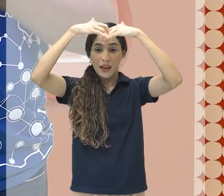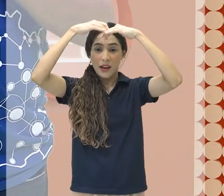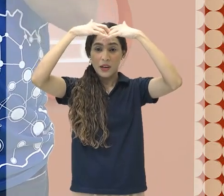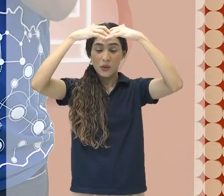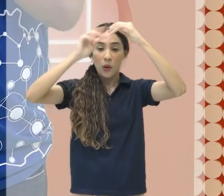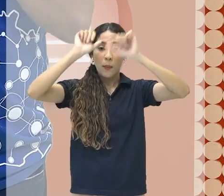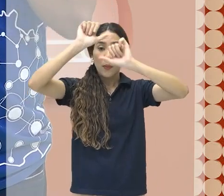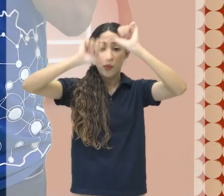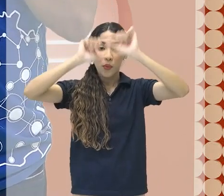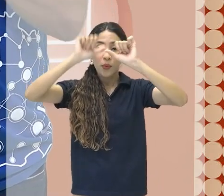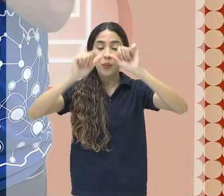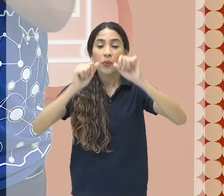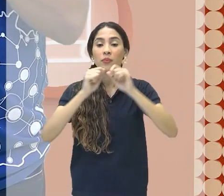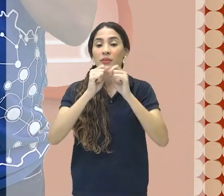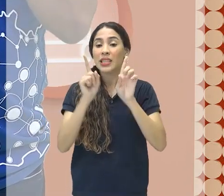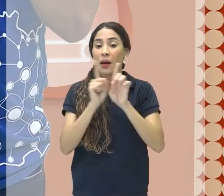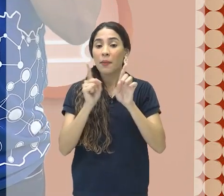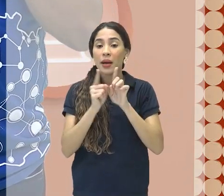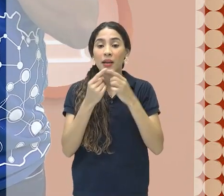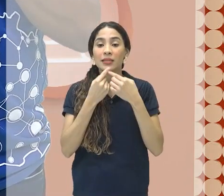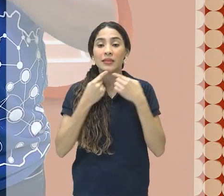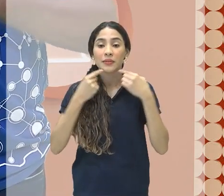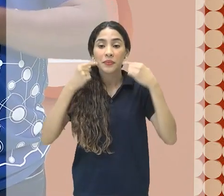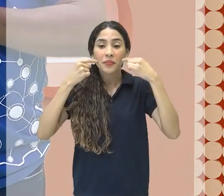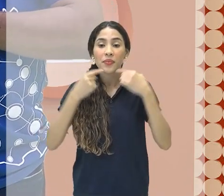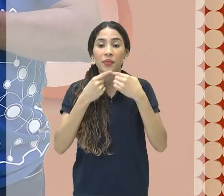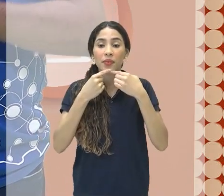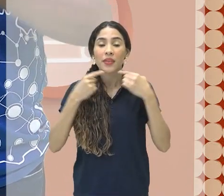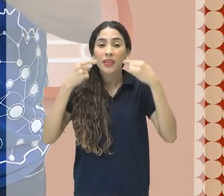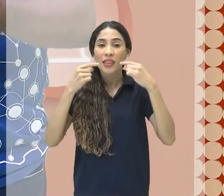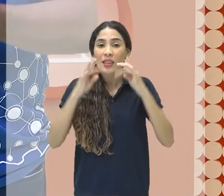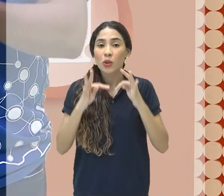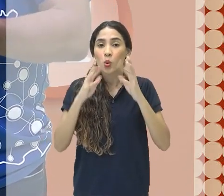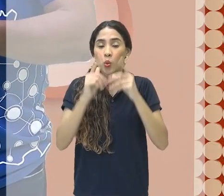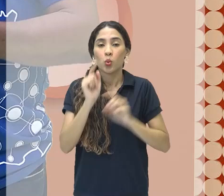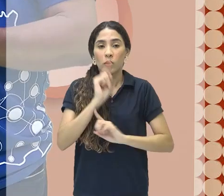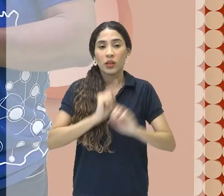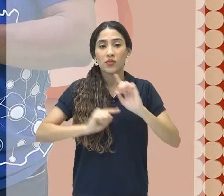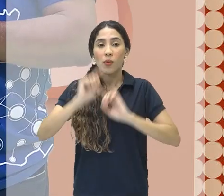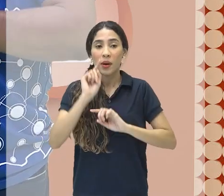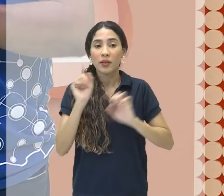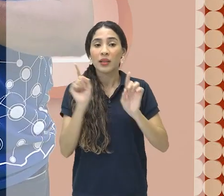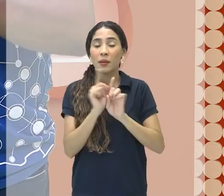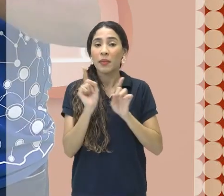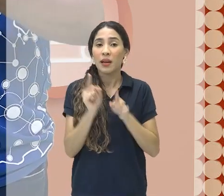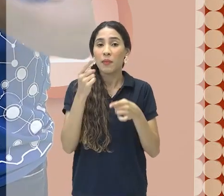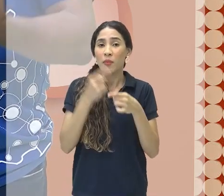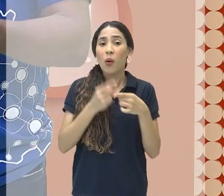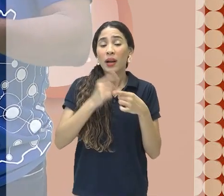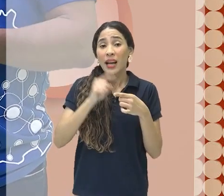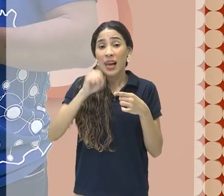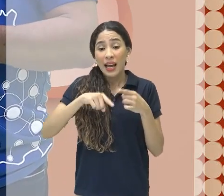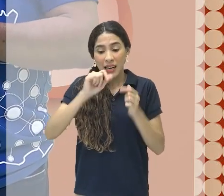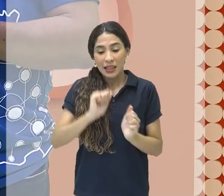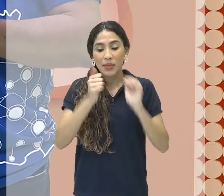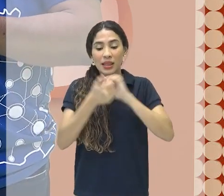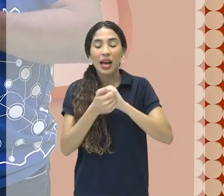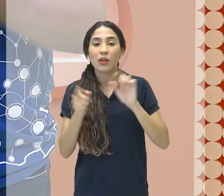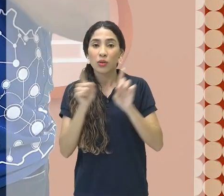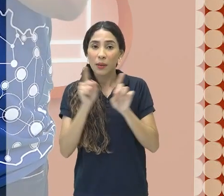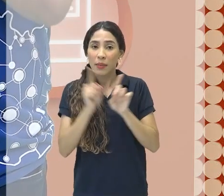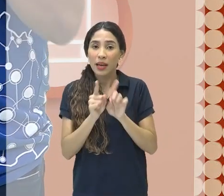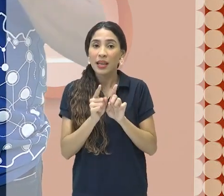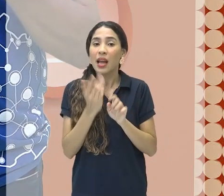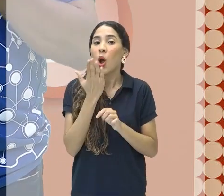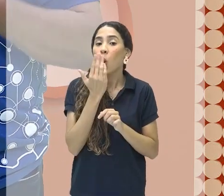A sua cara dentária, né? Essa questão tudo foi se transformando, porque ele era adaptado também